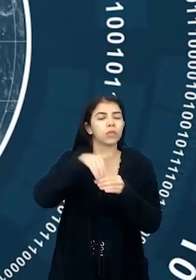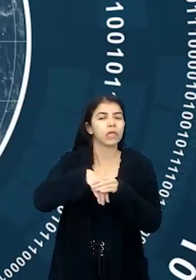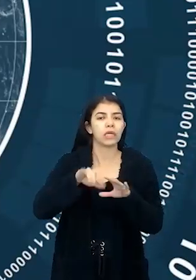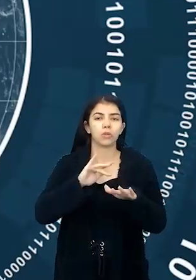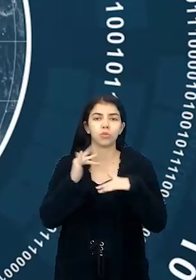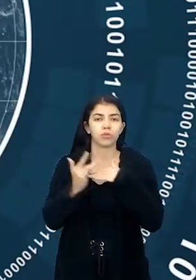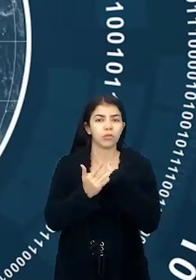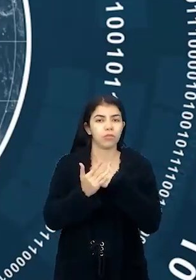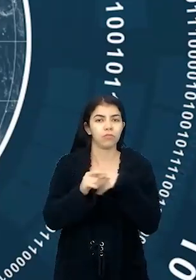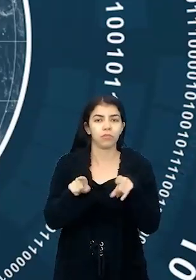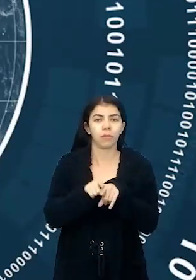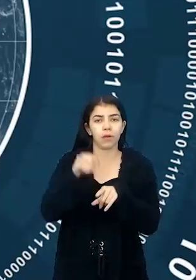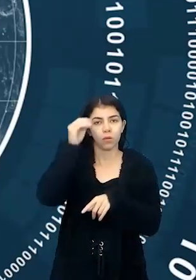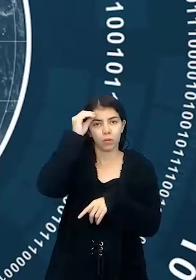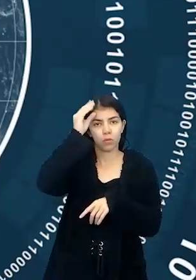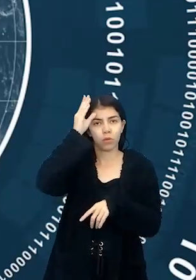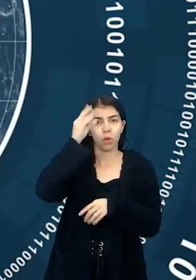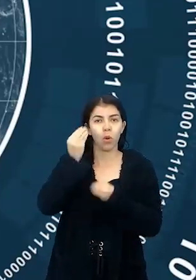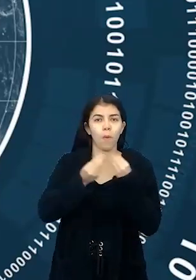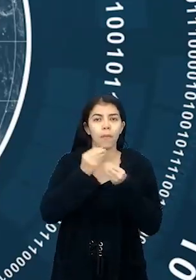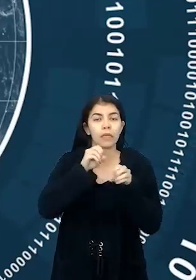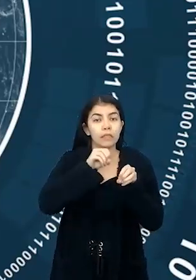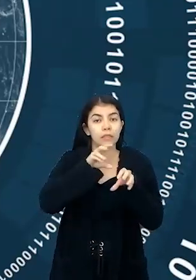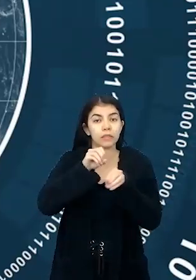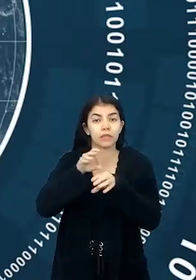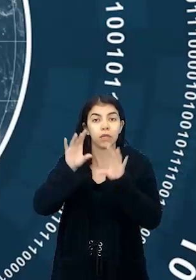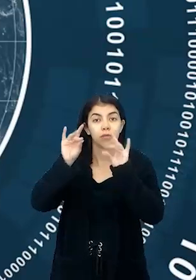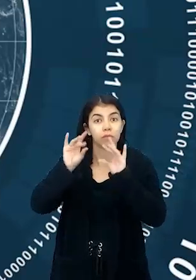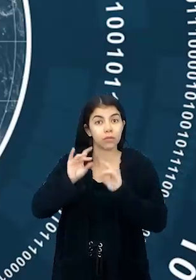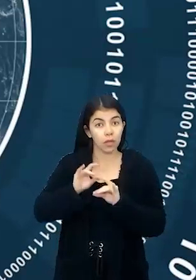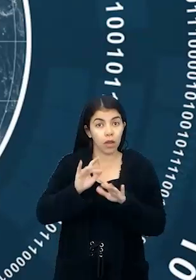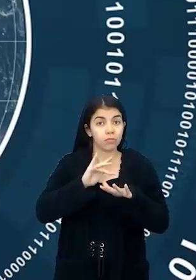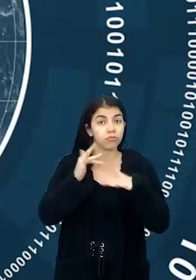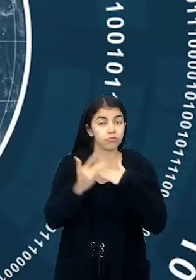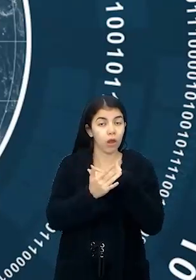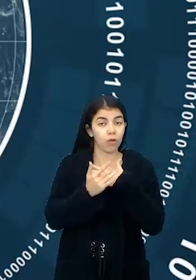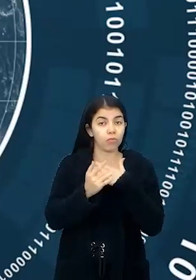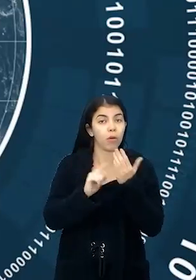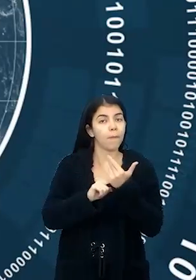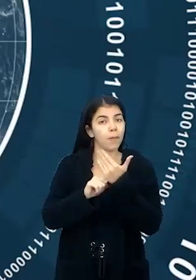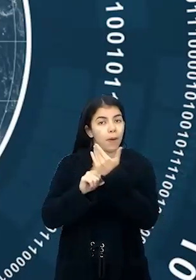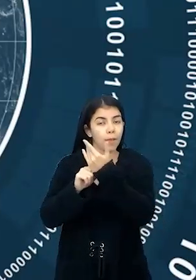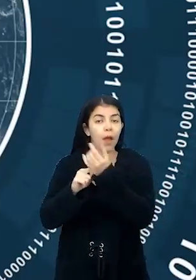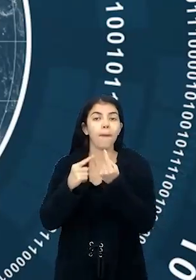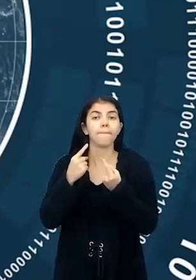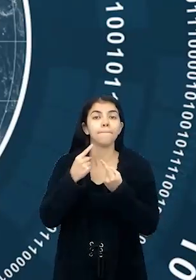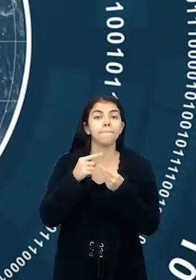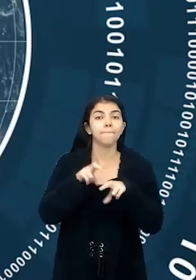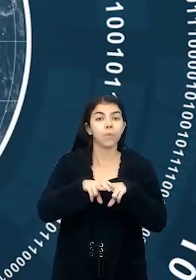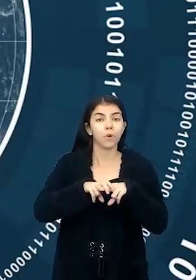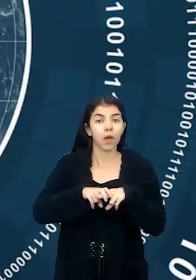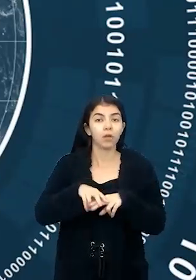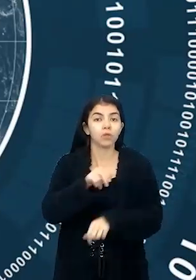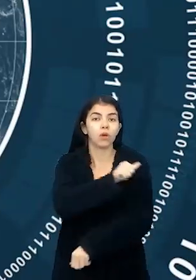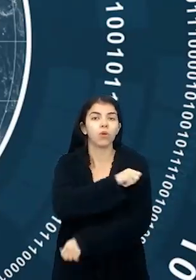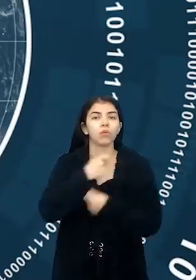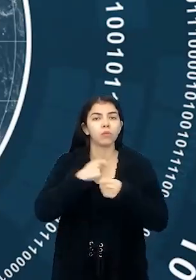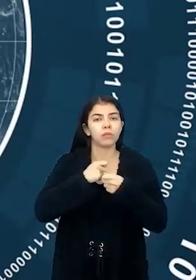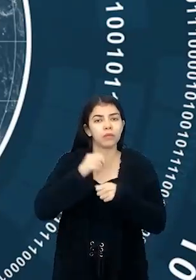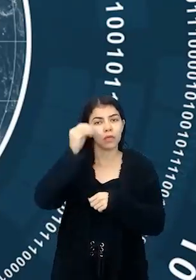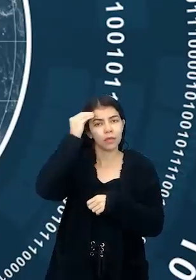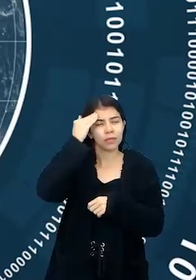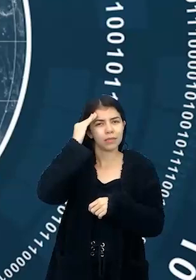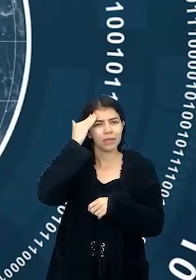ser letrado digitalmente por nós professores, para que ele possa compreender toda essa questão desse letramento, desse